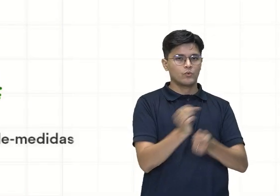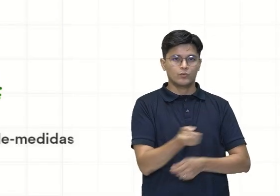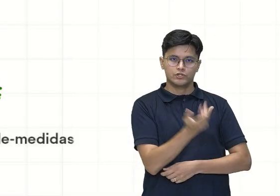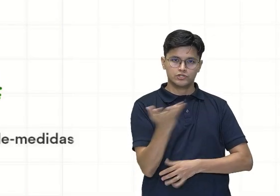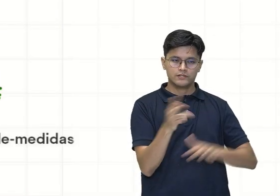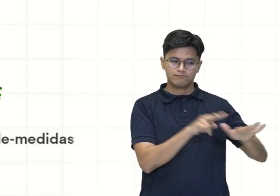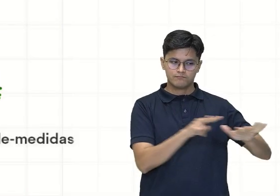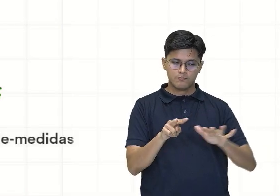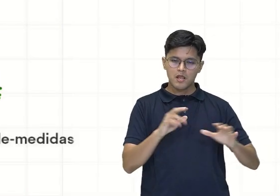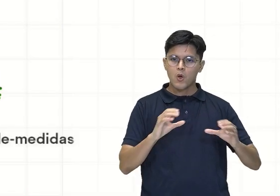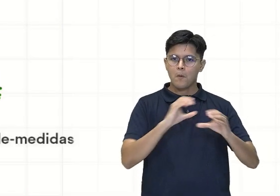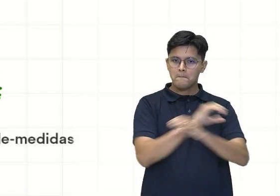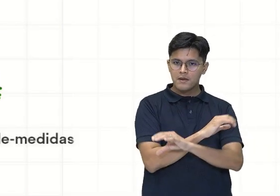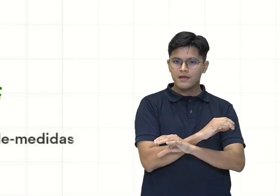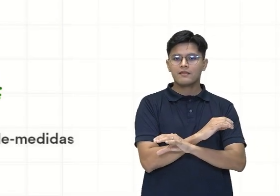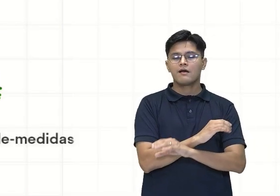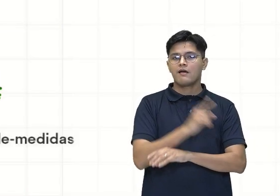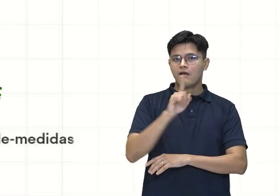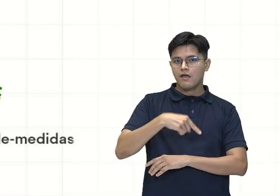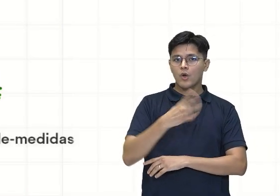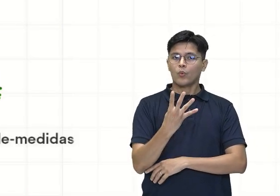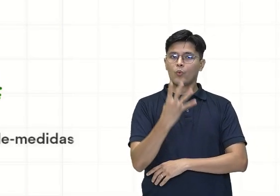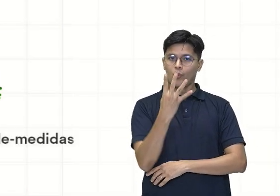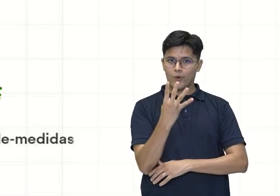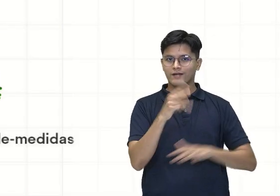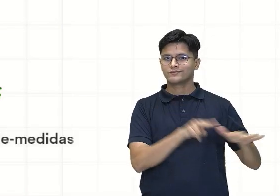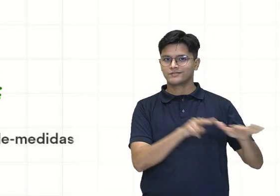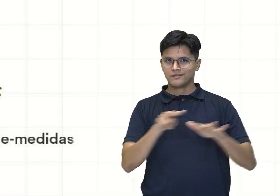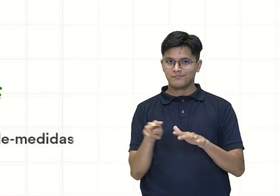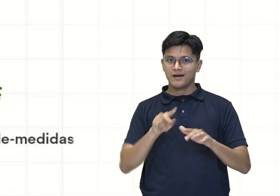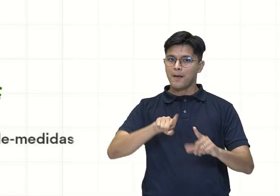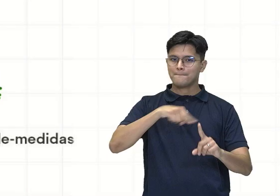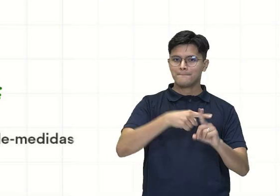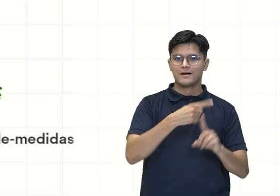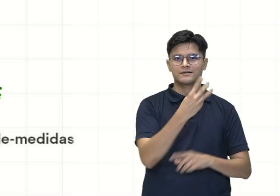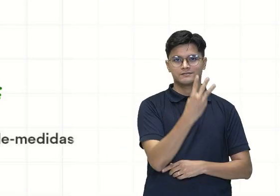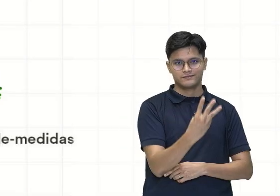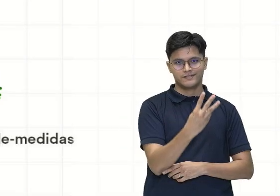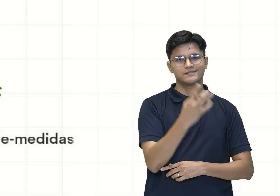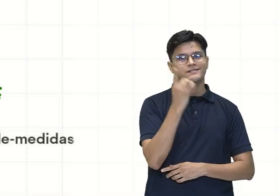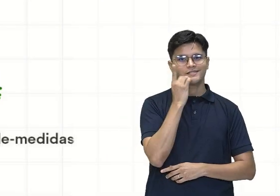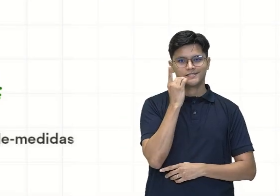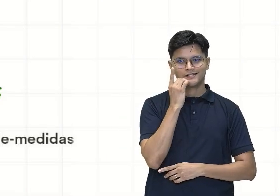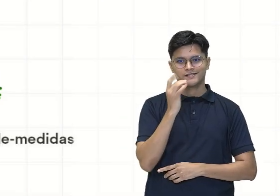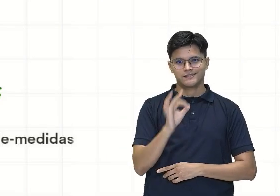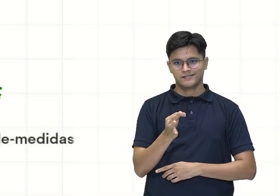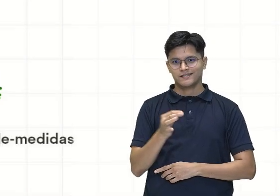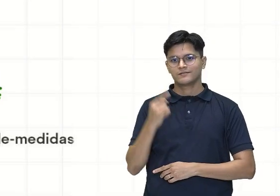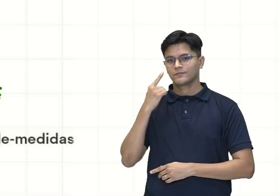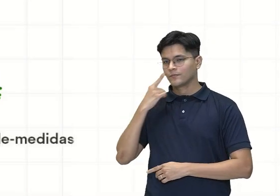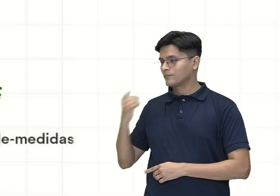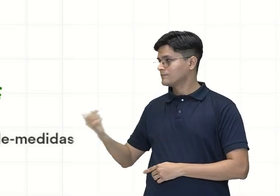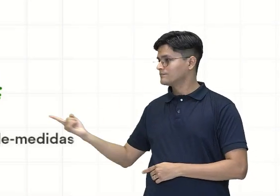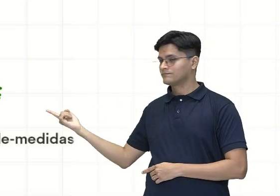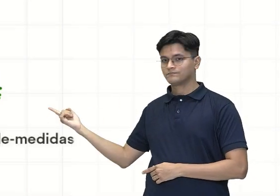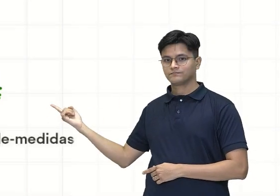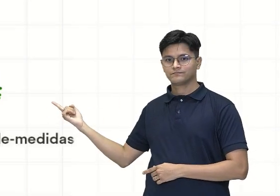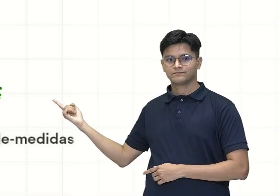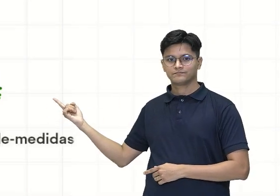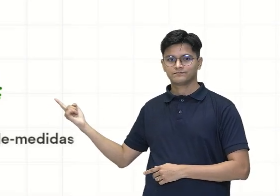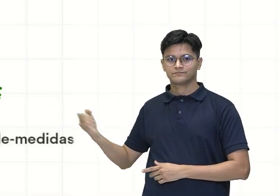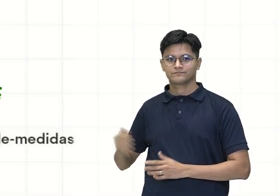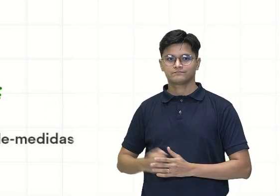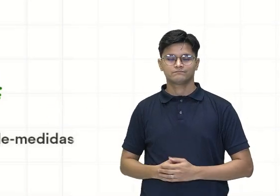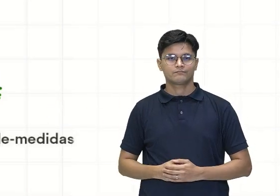nossa alternativa B, 4 semanas. É a quantidade ali de